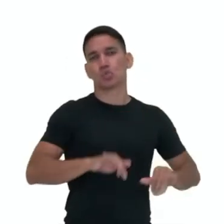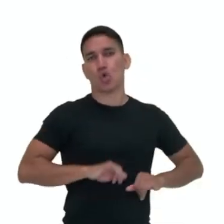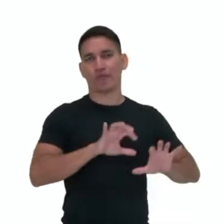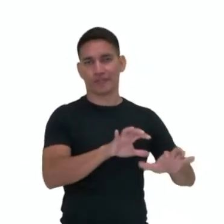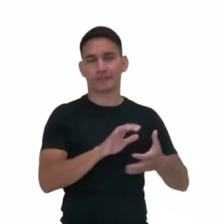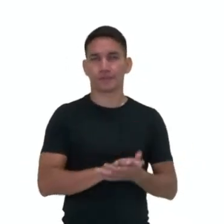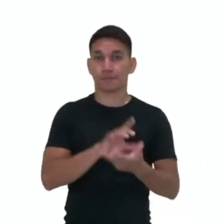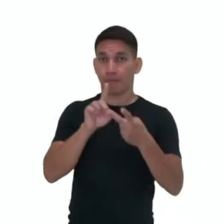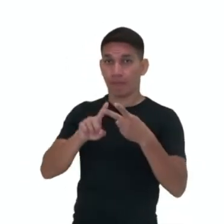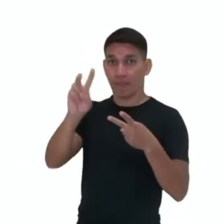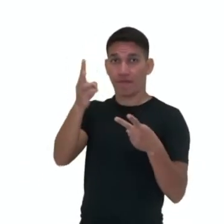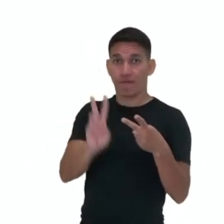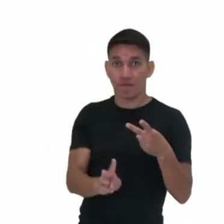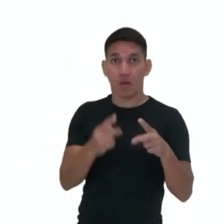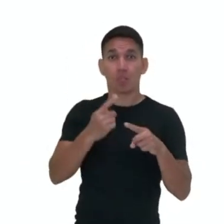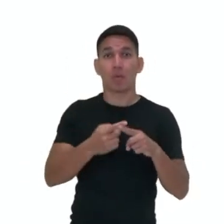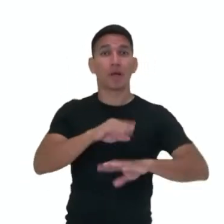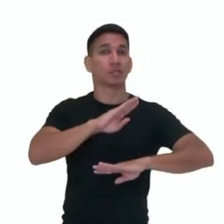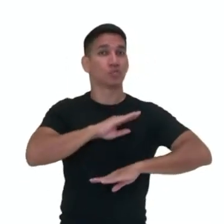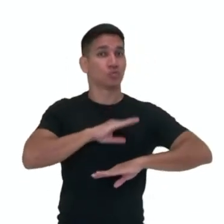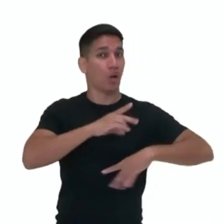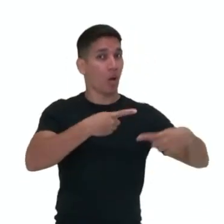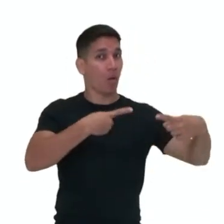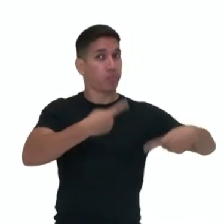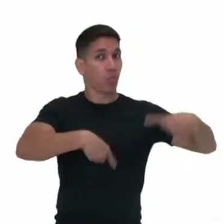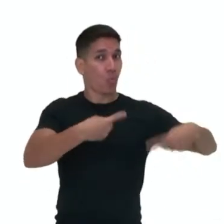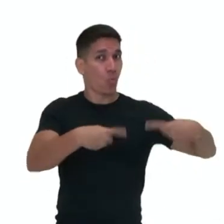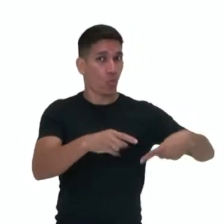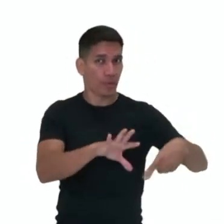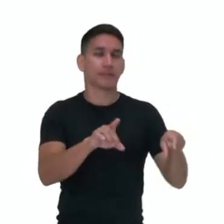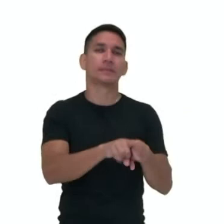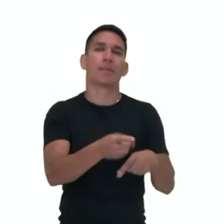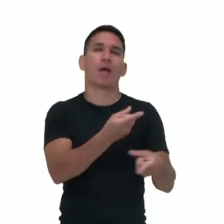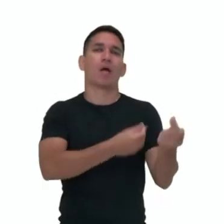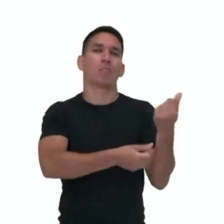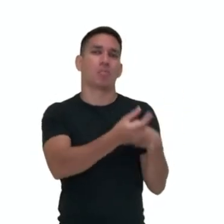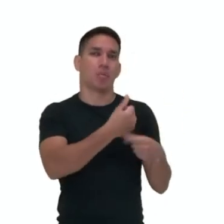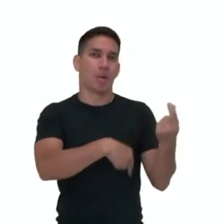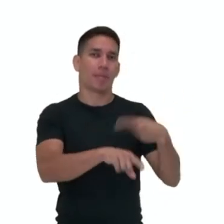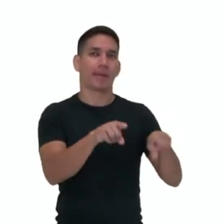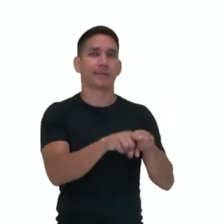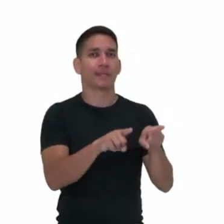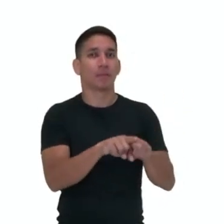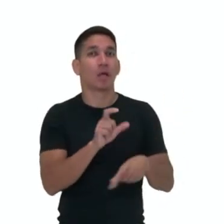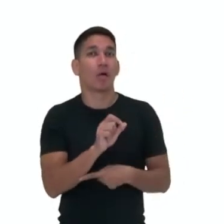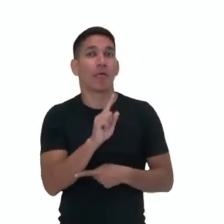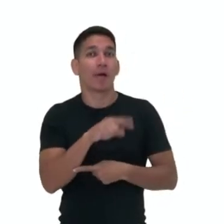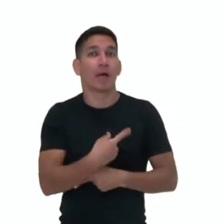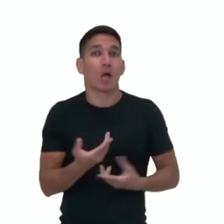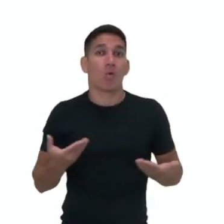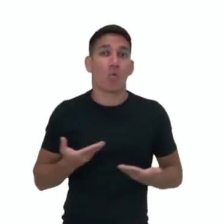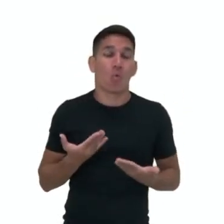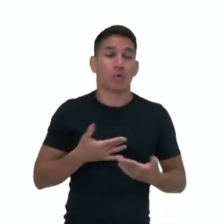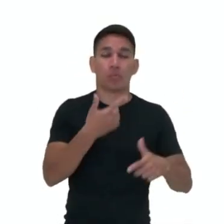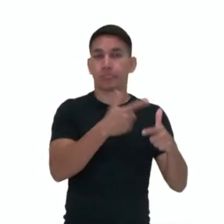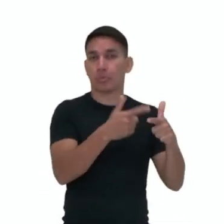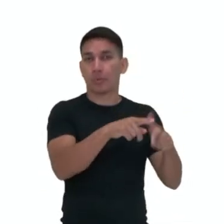aí fugindo aí das condições de política e questões aí de economia, né, que está atualmente aí sofrendo